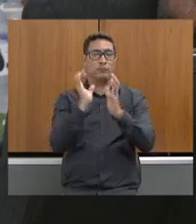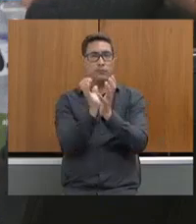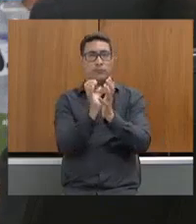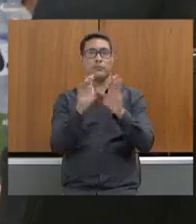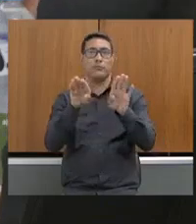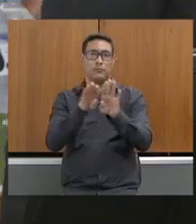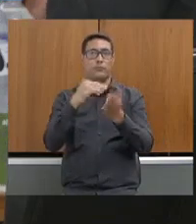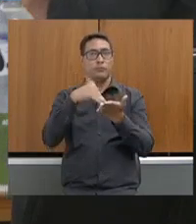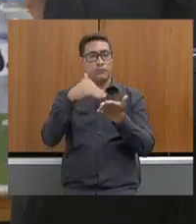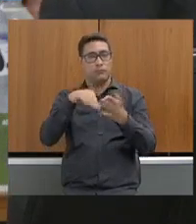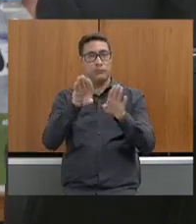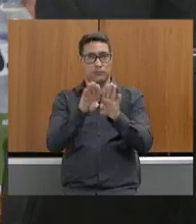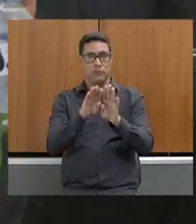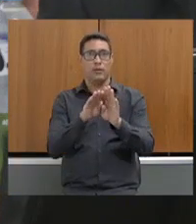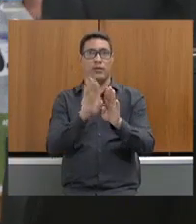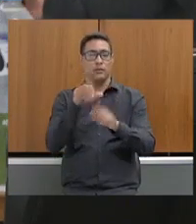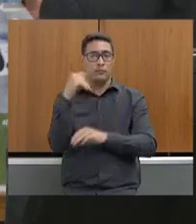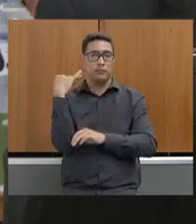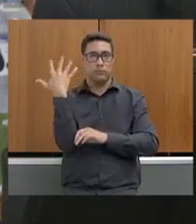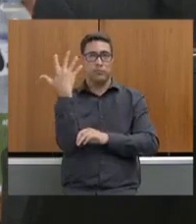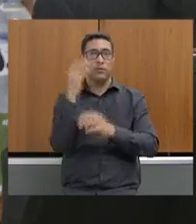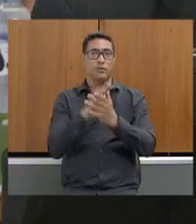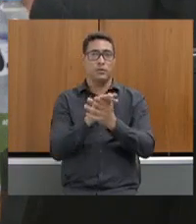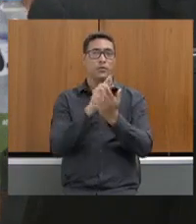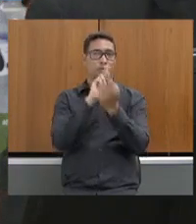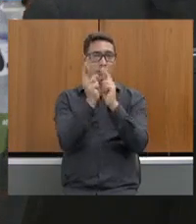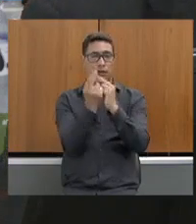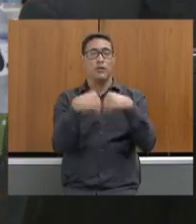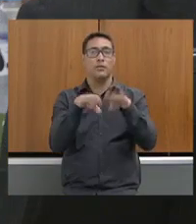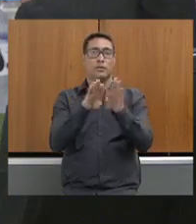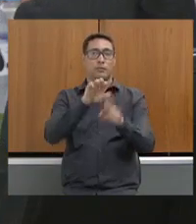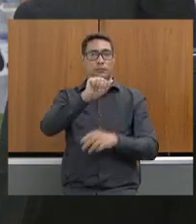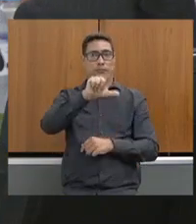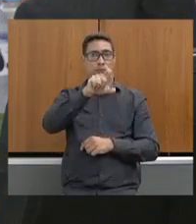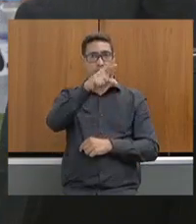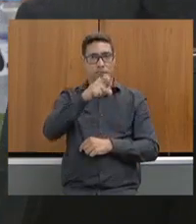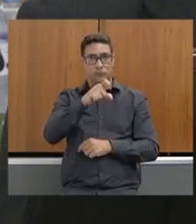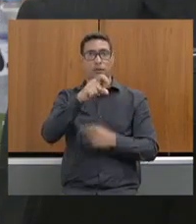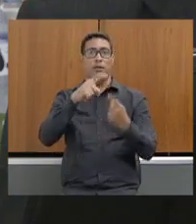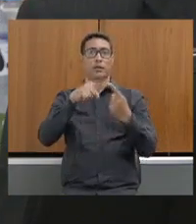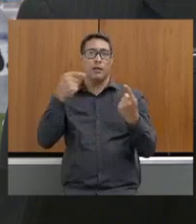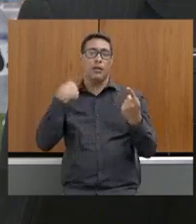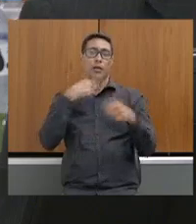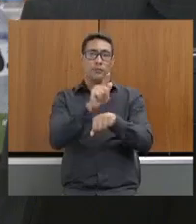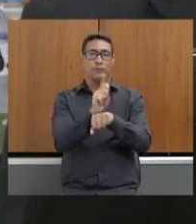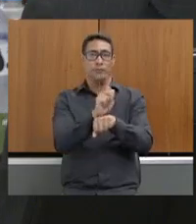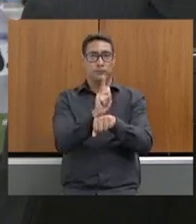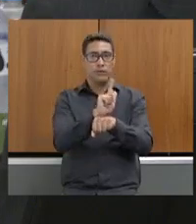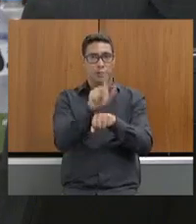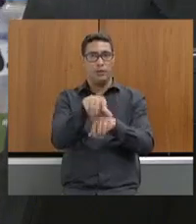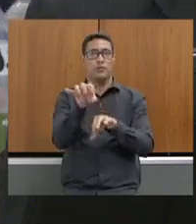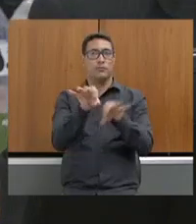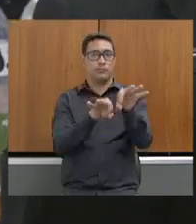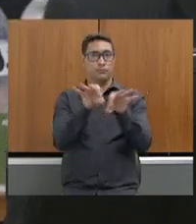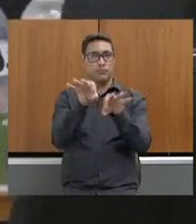Desenvolvimento Sustentável. E o senhor Alex Rodrigues Teixeira, gerente de planejamento.